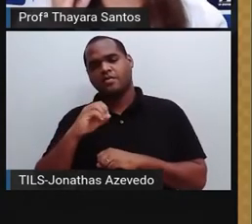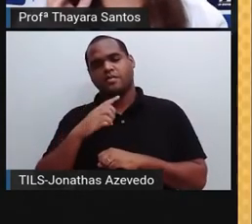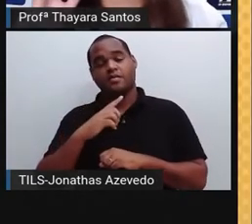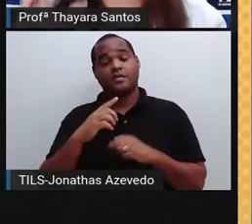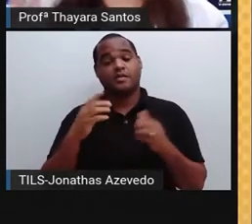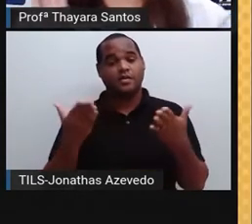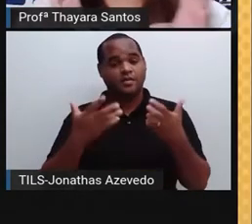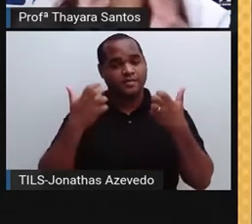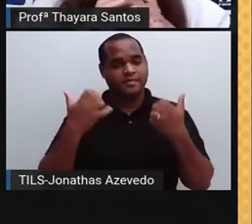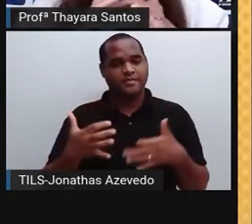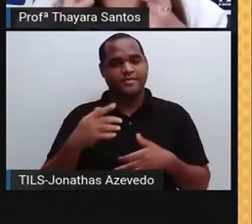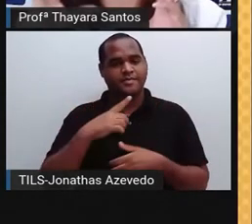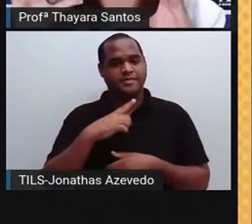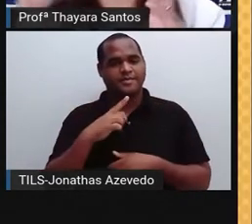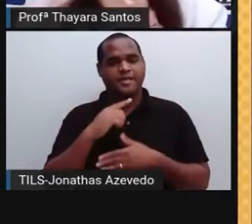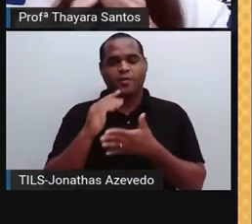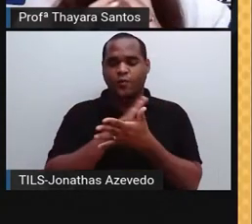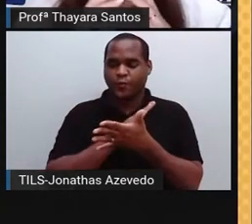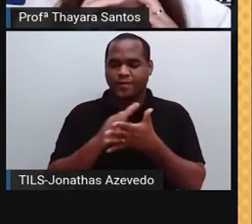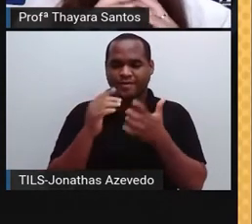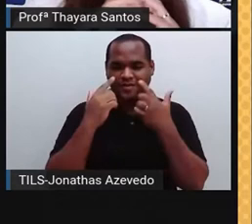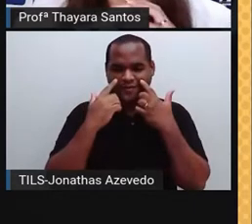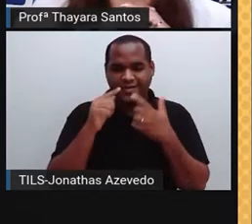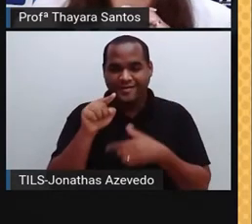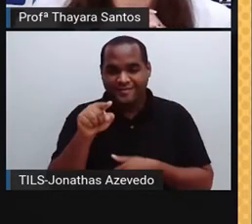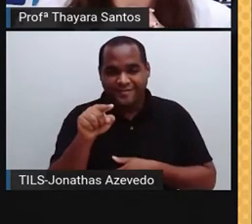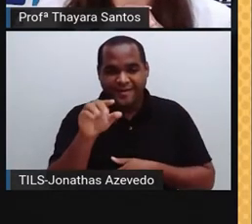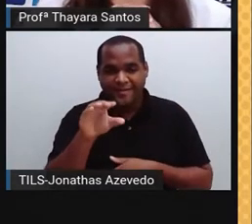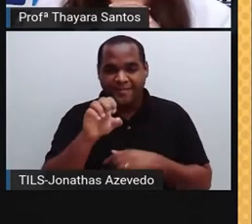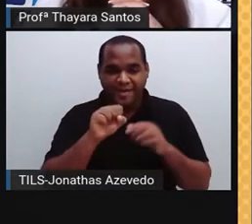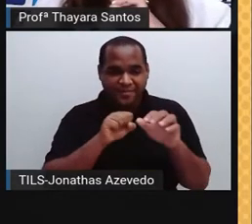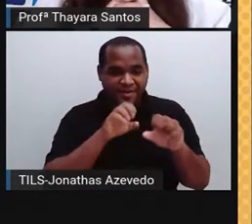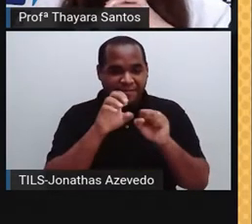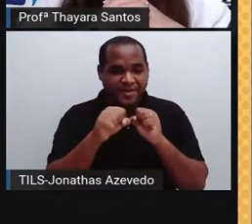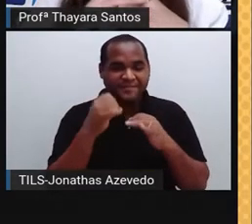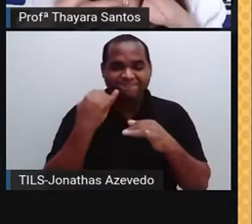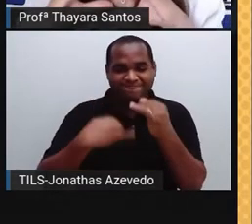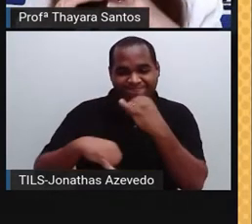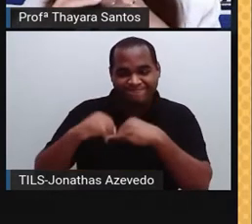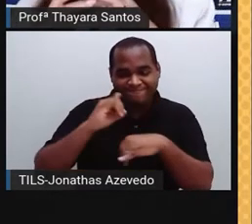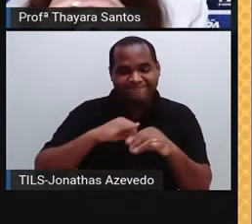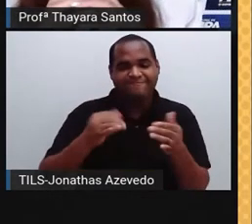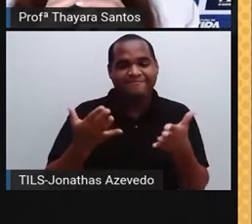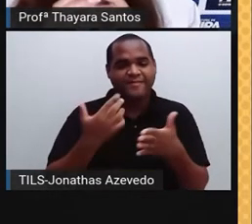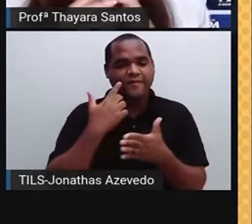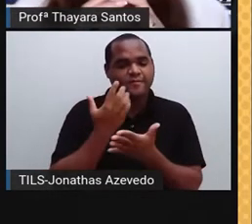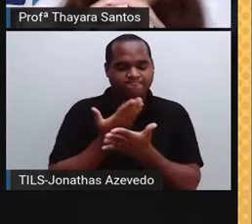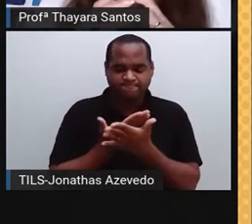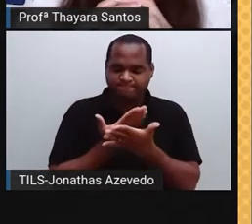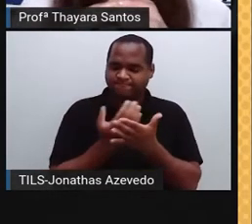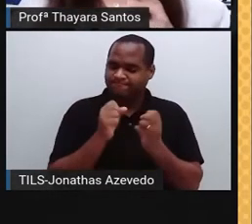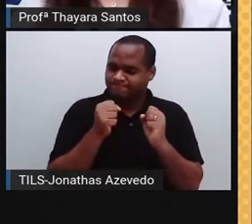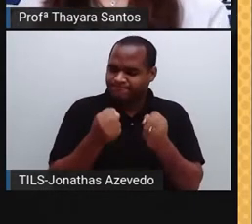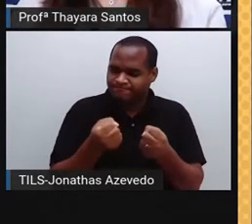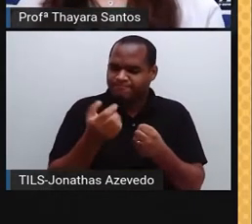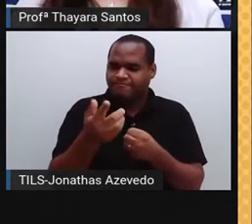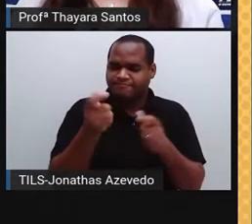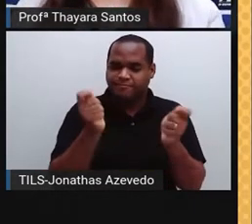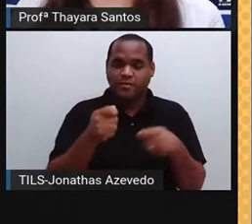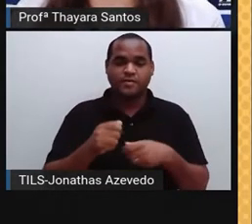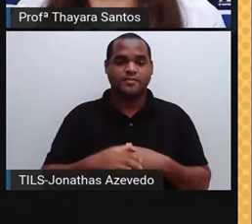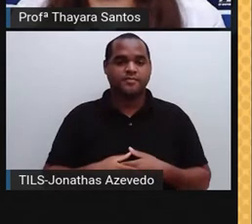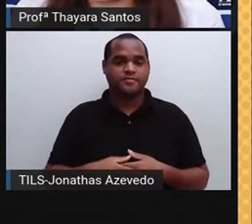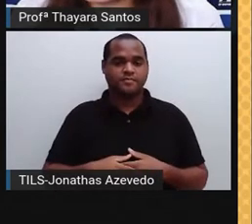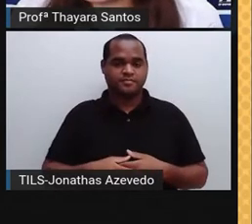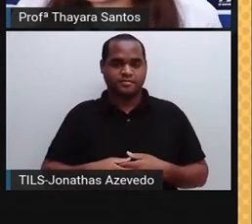Agora vamos ver um desse bem de perto. Vamos pegar um elemento químico dessa tabela periódica e estudar ele separadamente. Então, eu